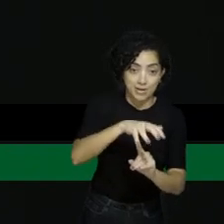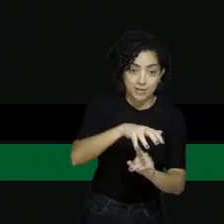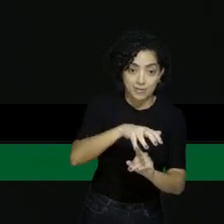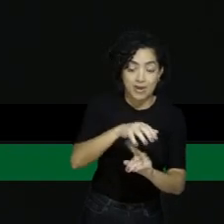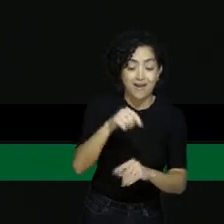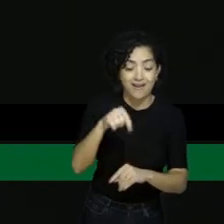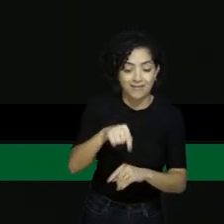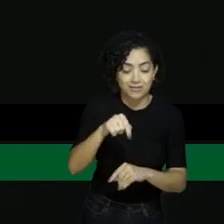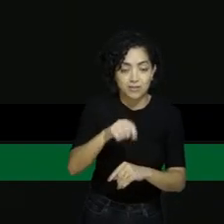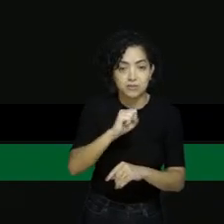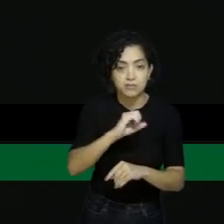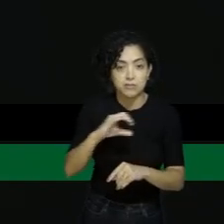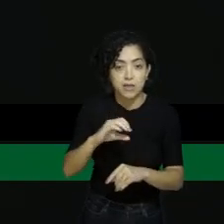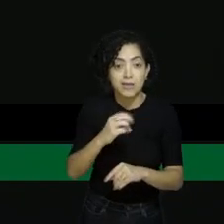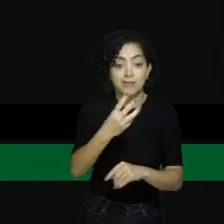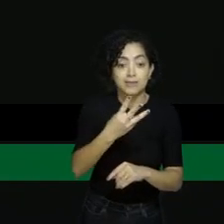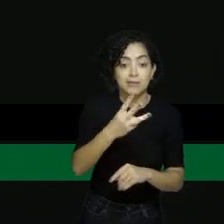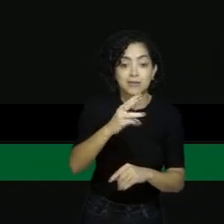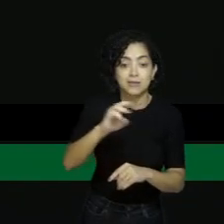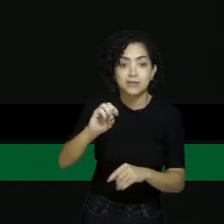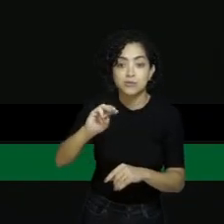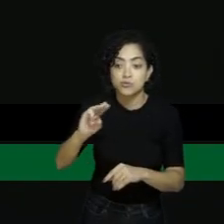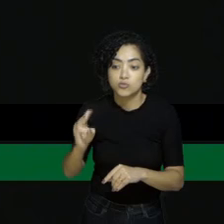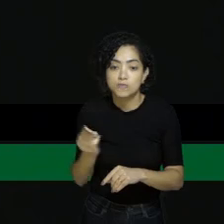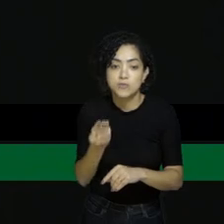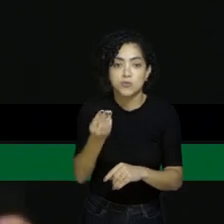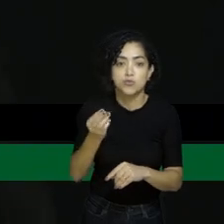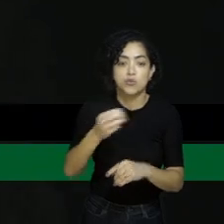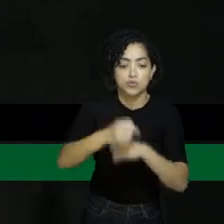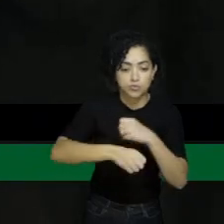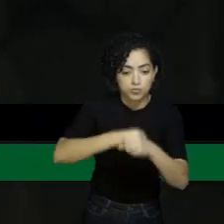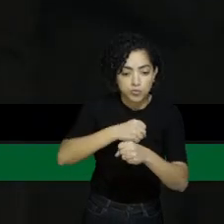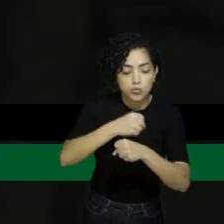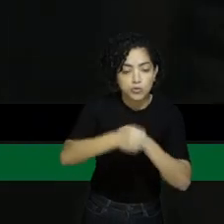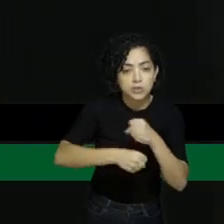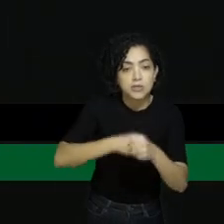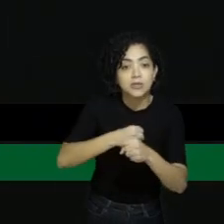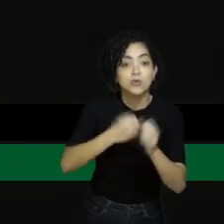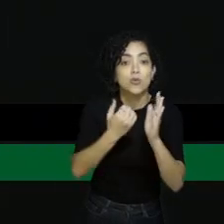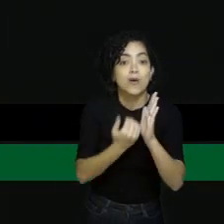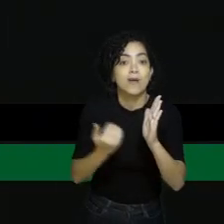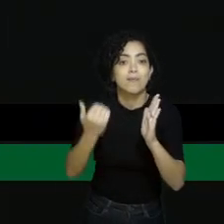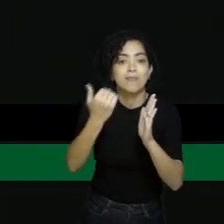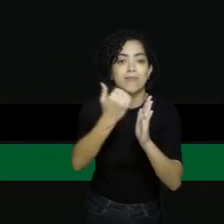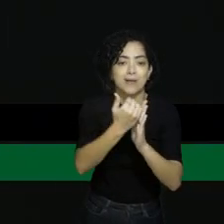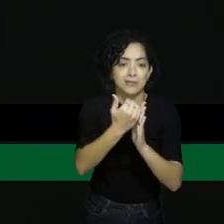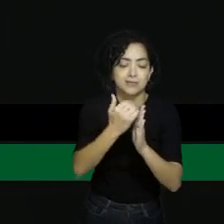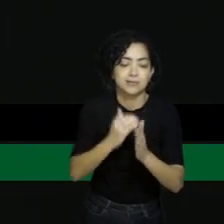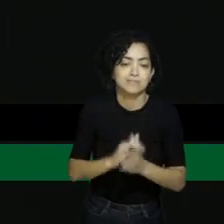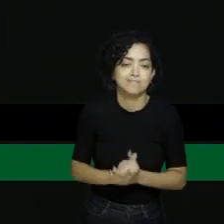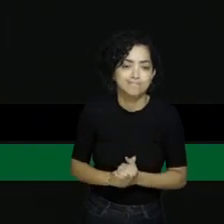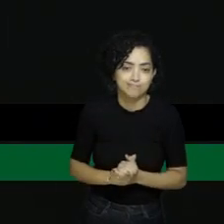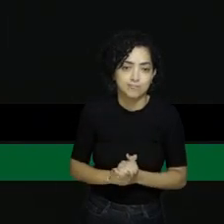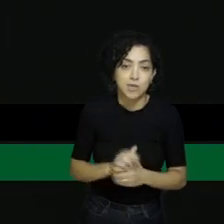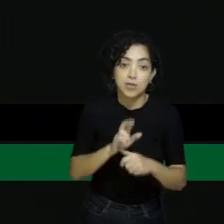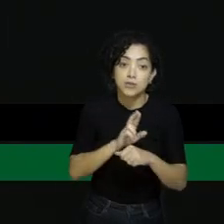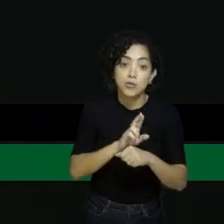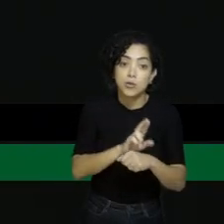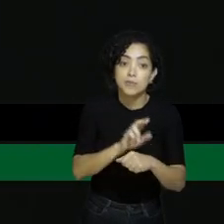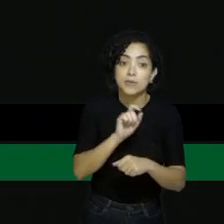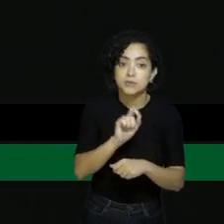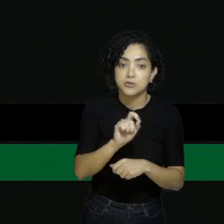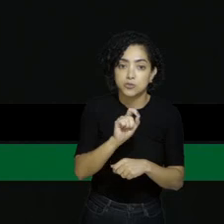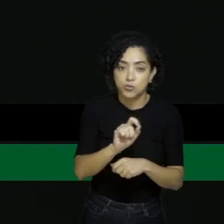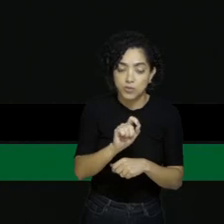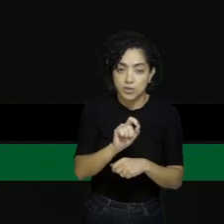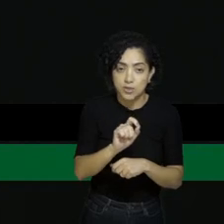milhões por ano a mais de tributo do que os demais estados. Isto representa, numa produção de Santa Catarina